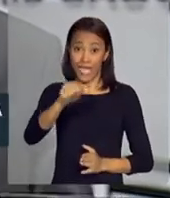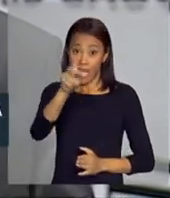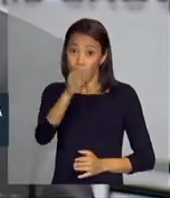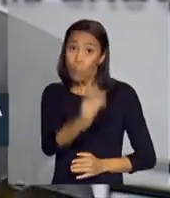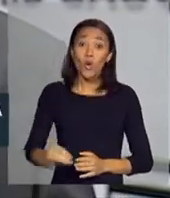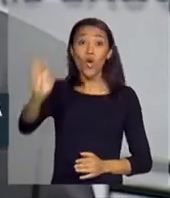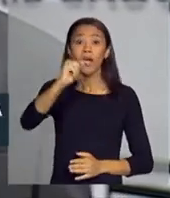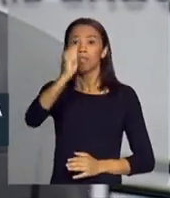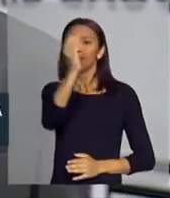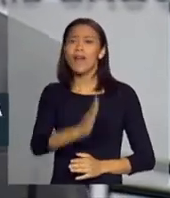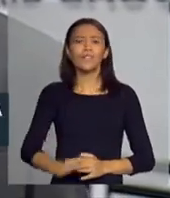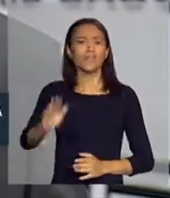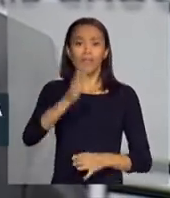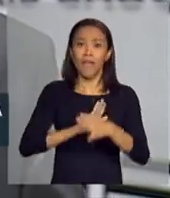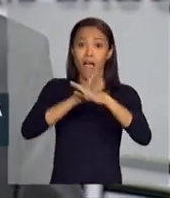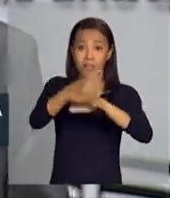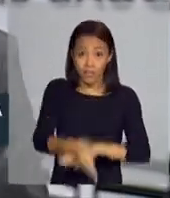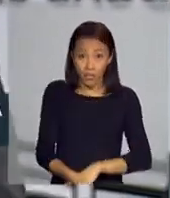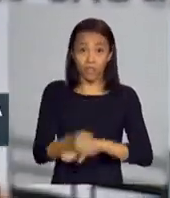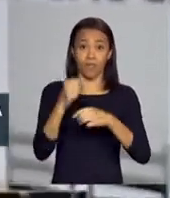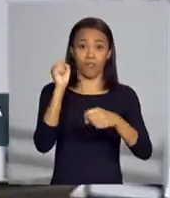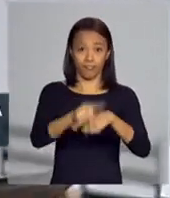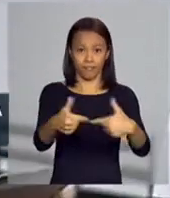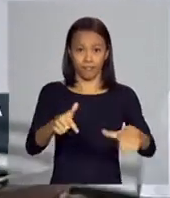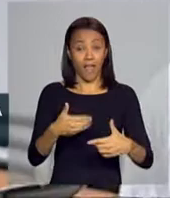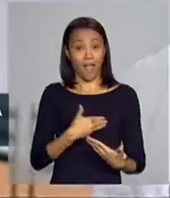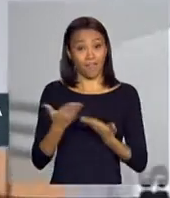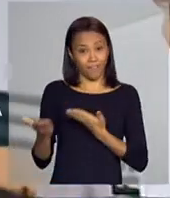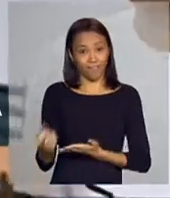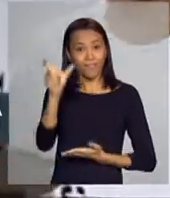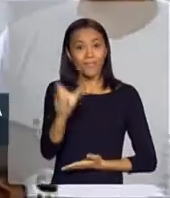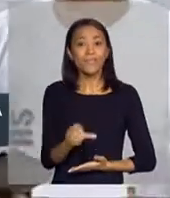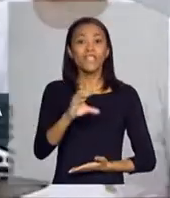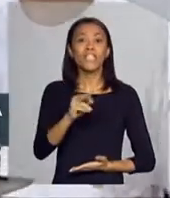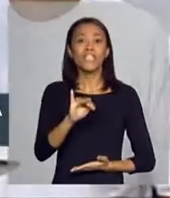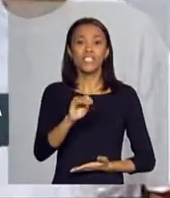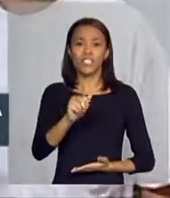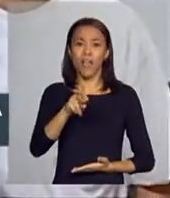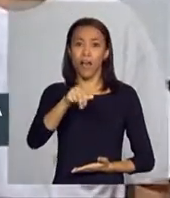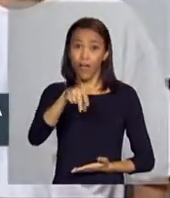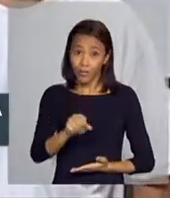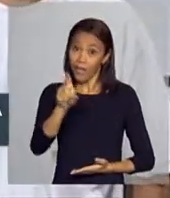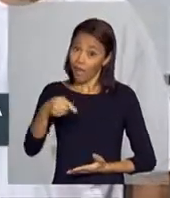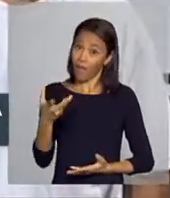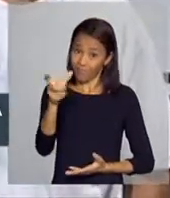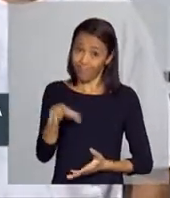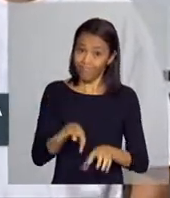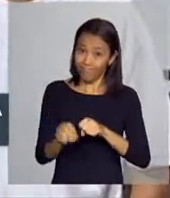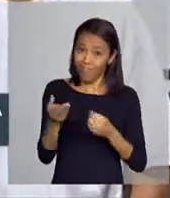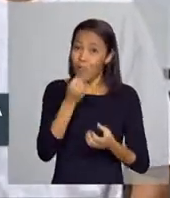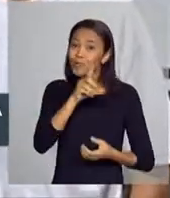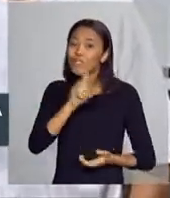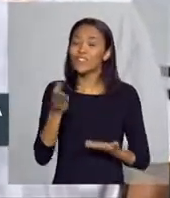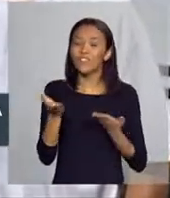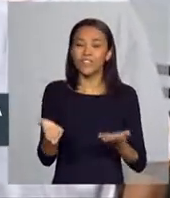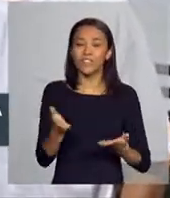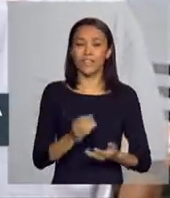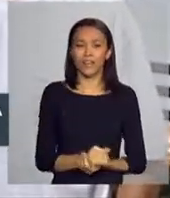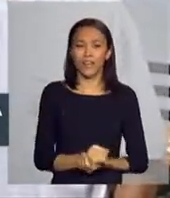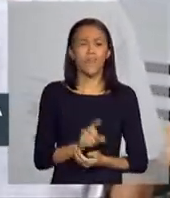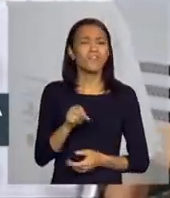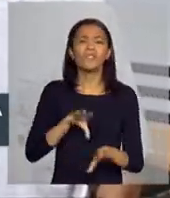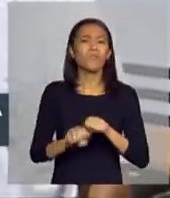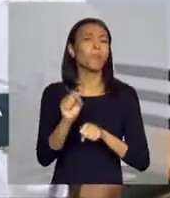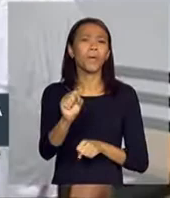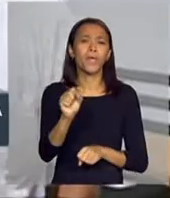acesso ao ensino técnico e emprego aqui ao meu lado Cristiano Medeiros que é um dos formandos Bom dia Cristiano e você se formou